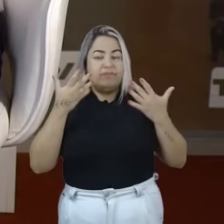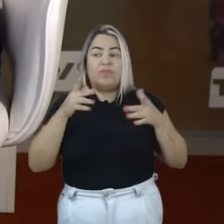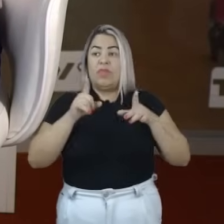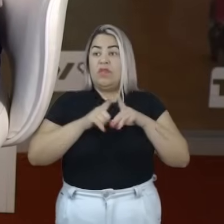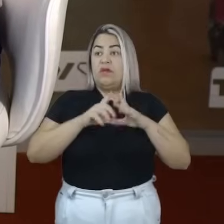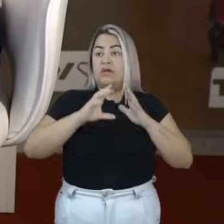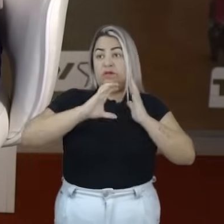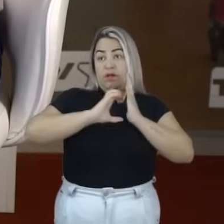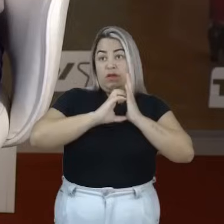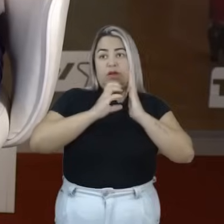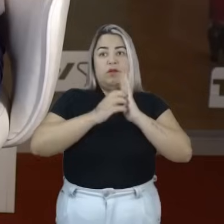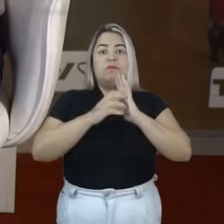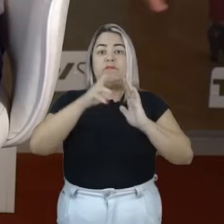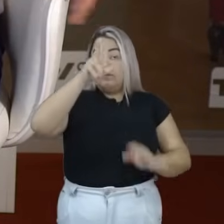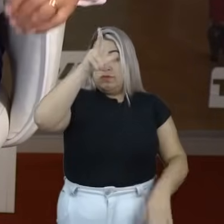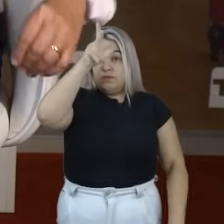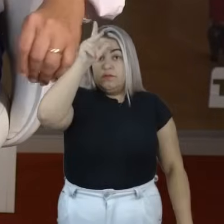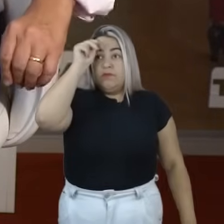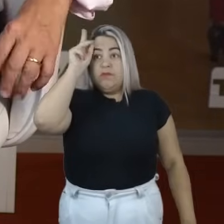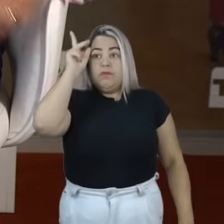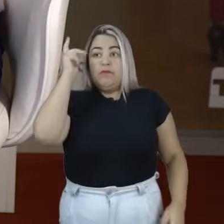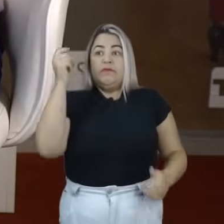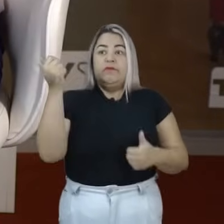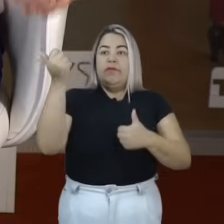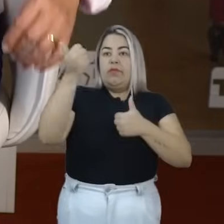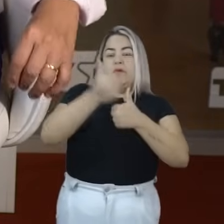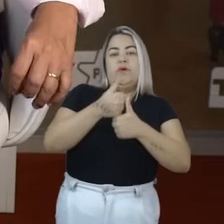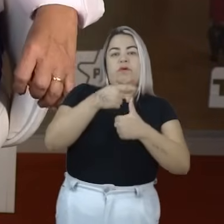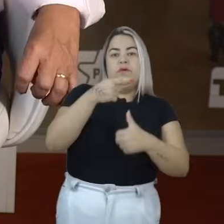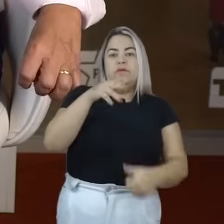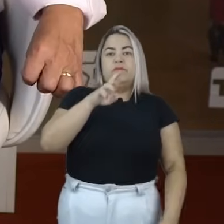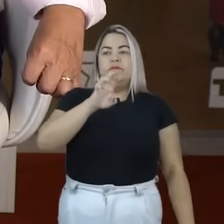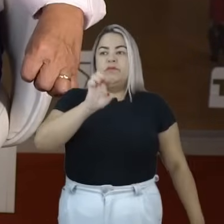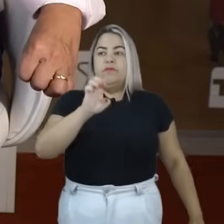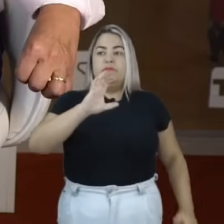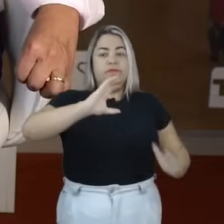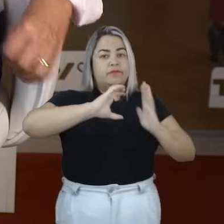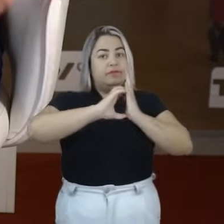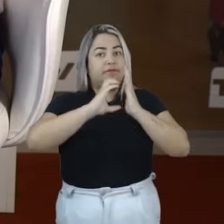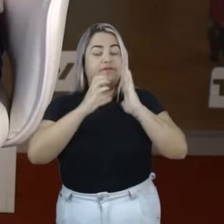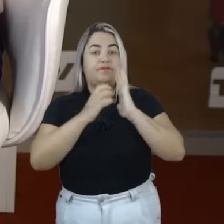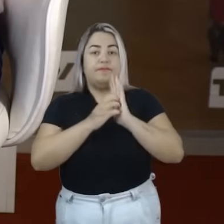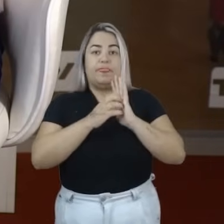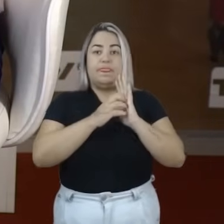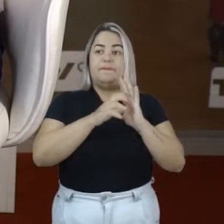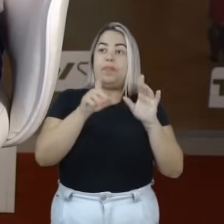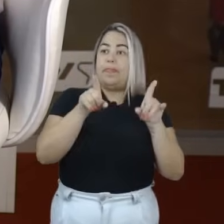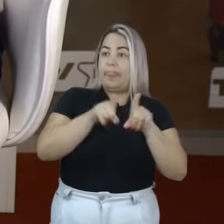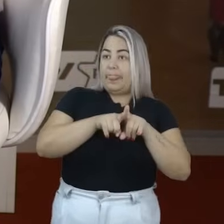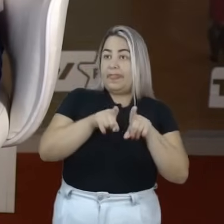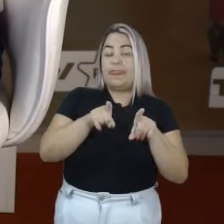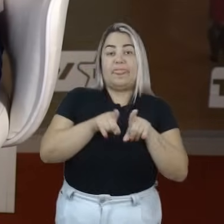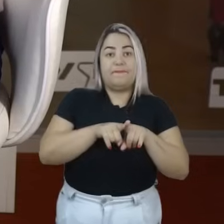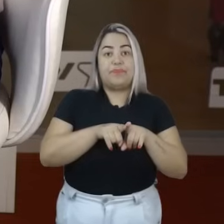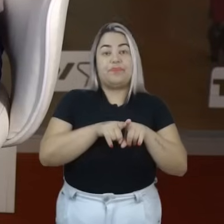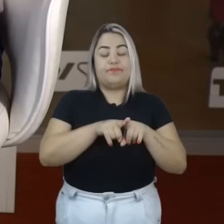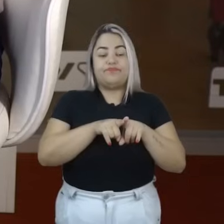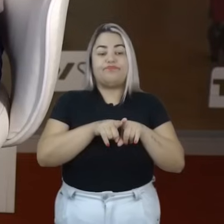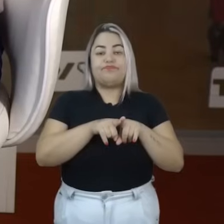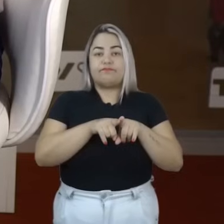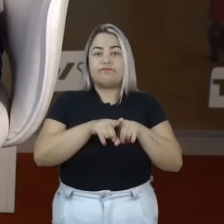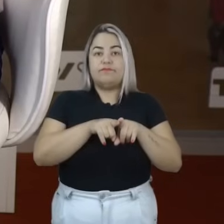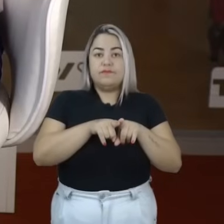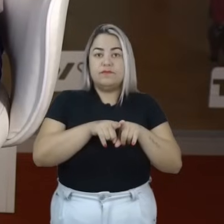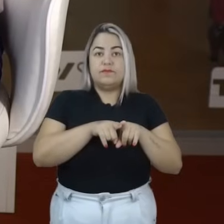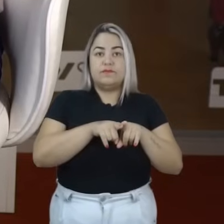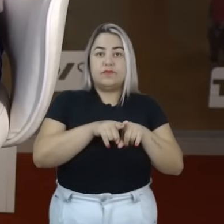a prefeito, candidatos a vice, candidatos, pré-candidatos a vereadores e também na perspectiva,